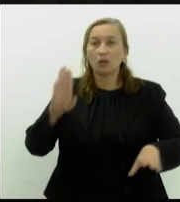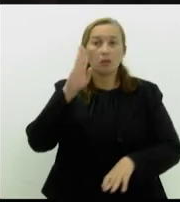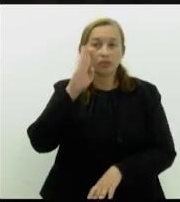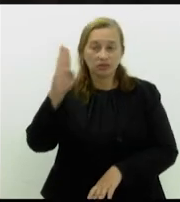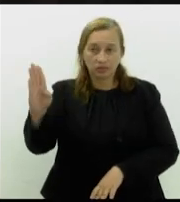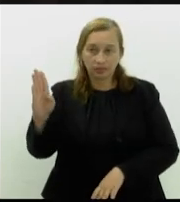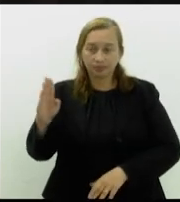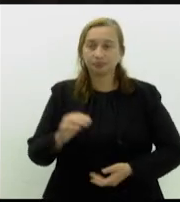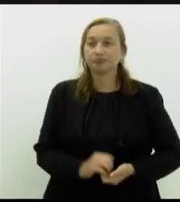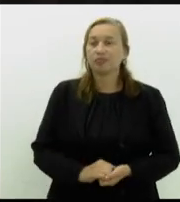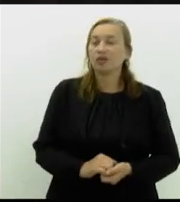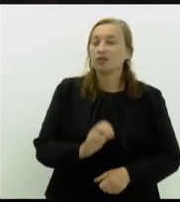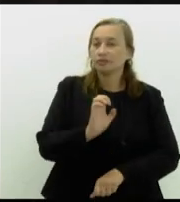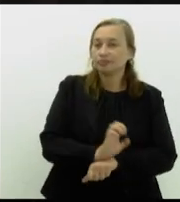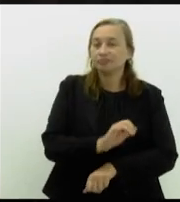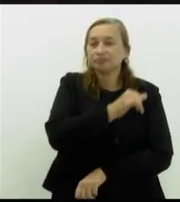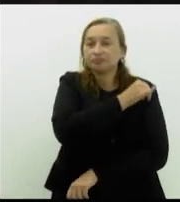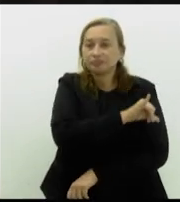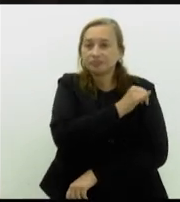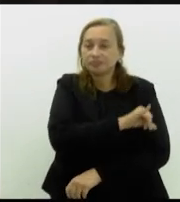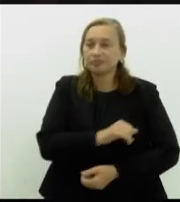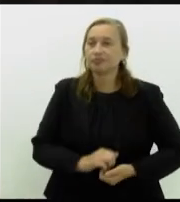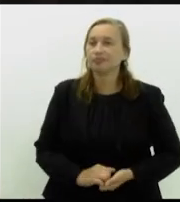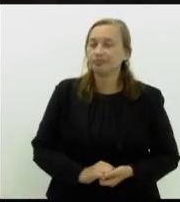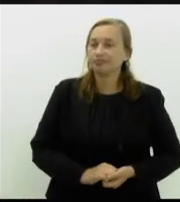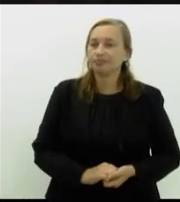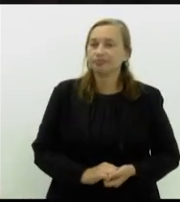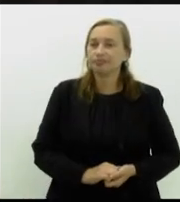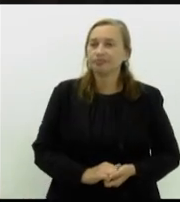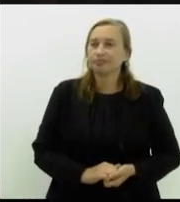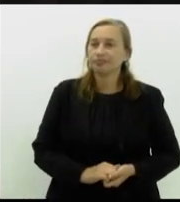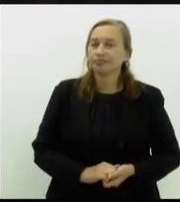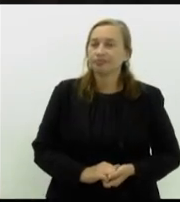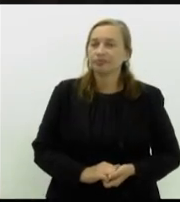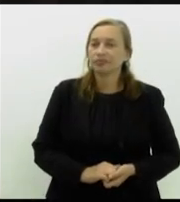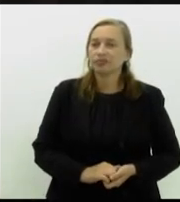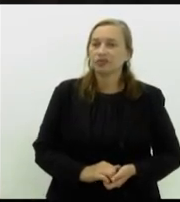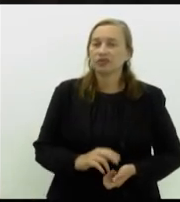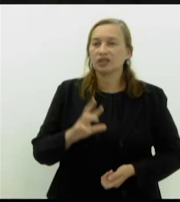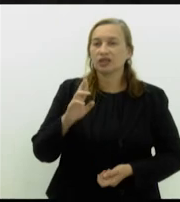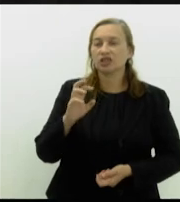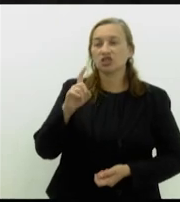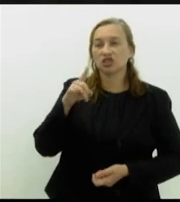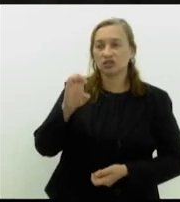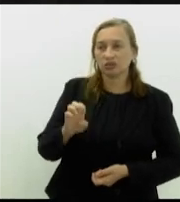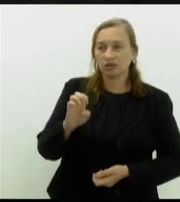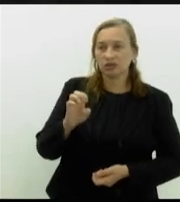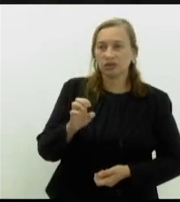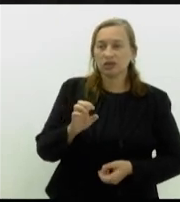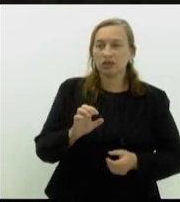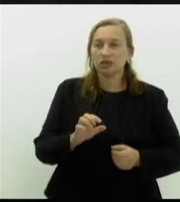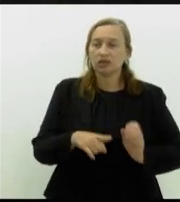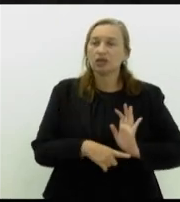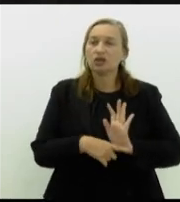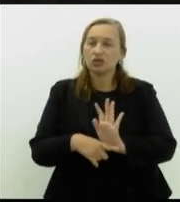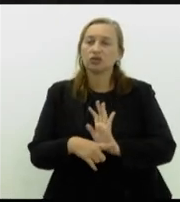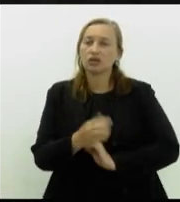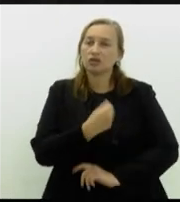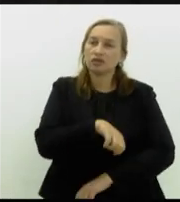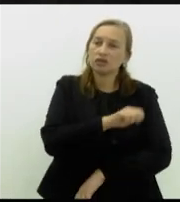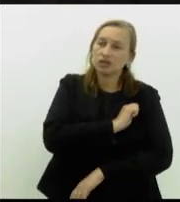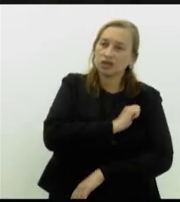principalmente do estado do Rio de Janeiro. E o regime de recuperação fiscal